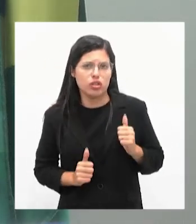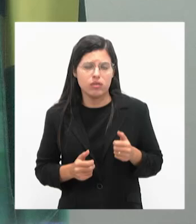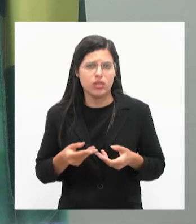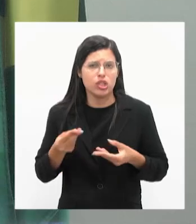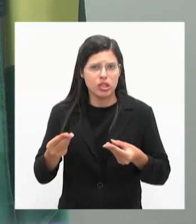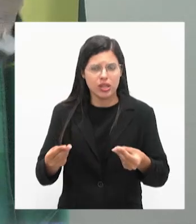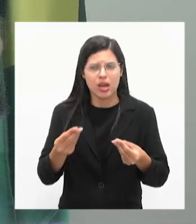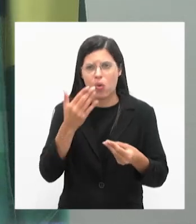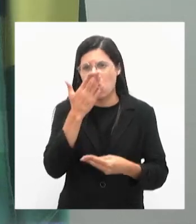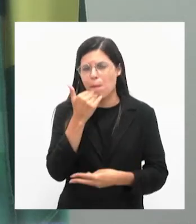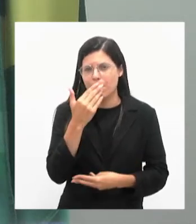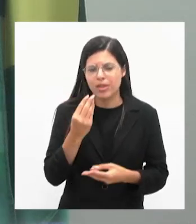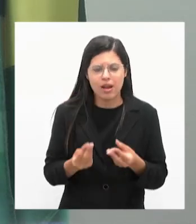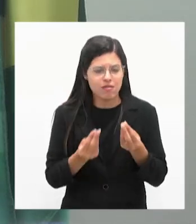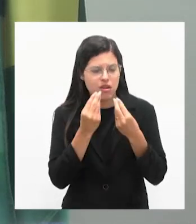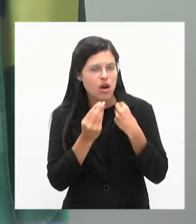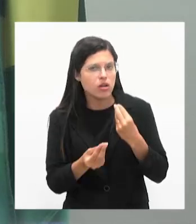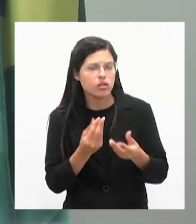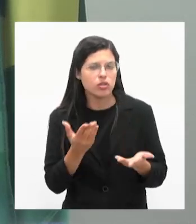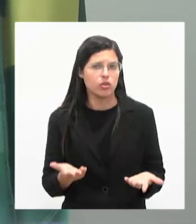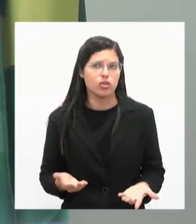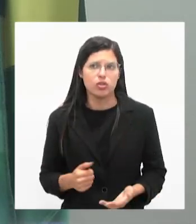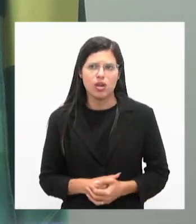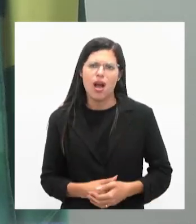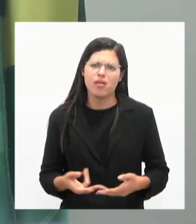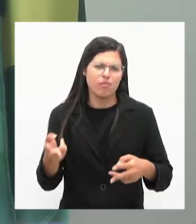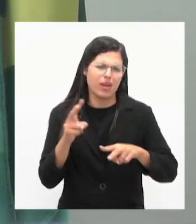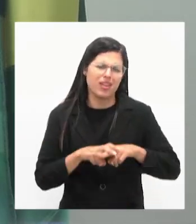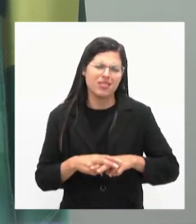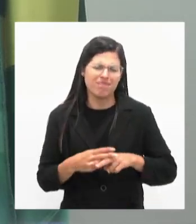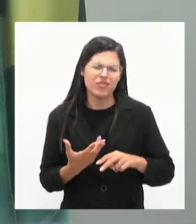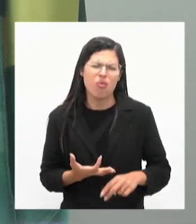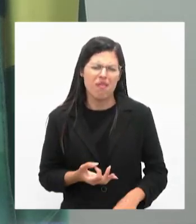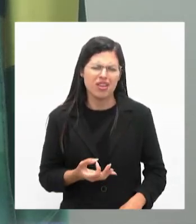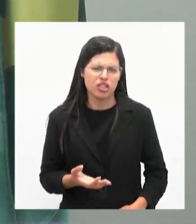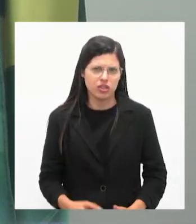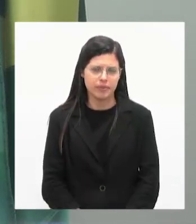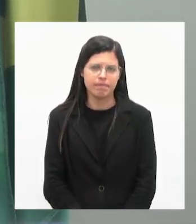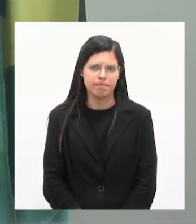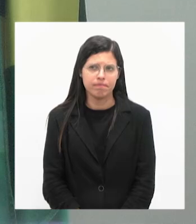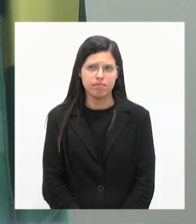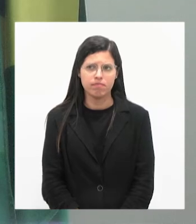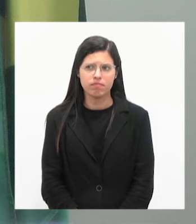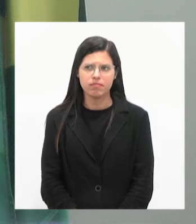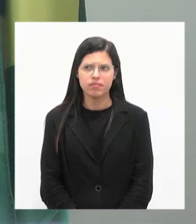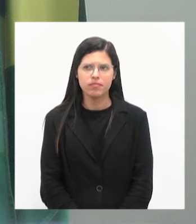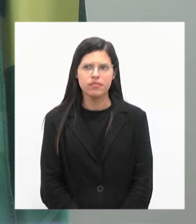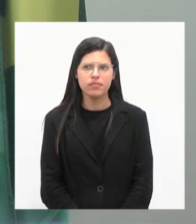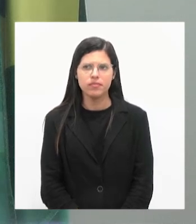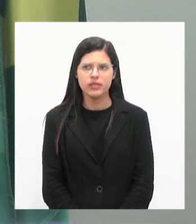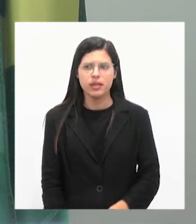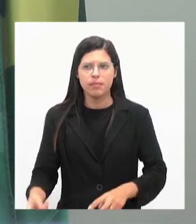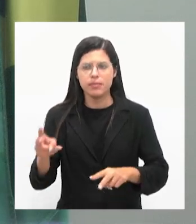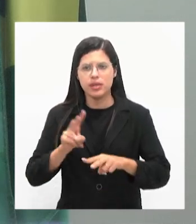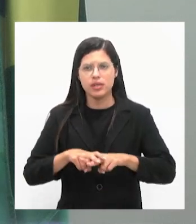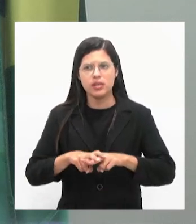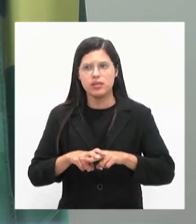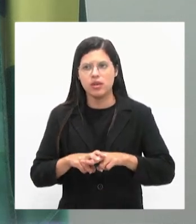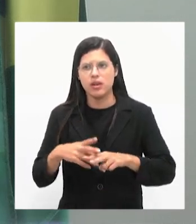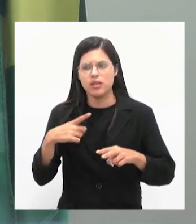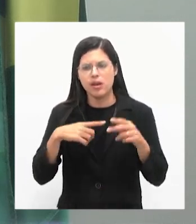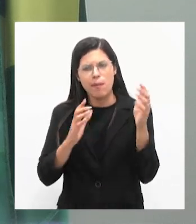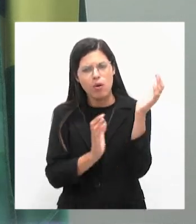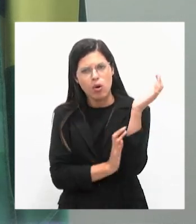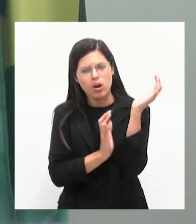comida, cheio de entrega. Pô, aí prende aquele cara, meu irmão. Aí é covardia. Prende. Prendeu, o cara vai ter passar pela burocracia de ter